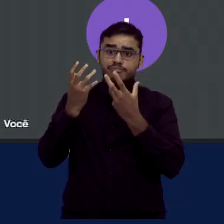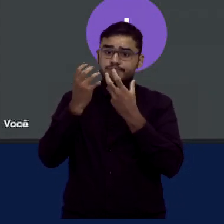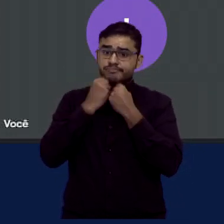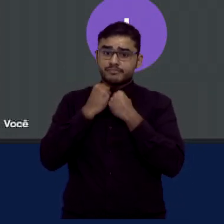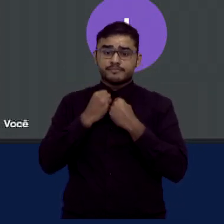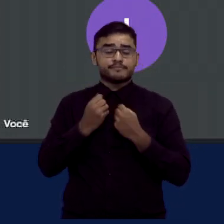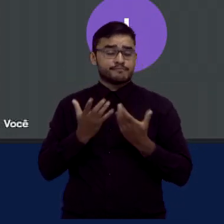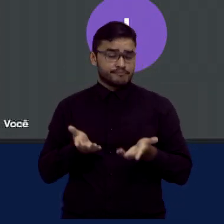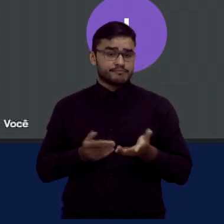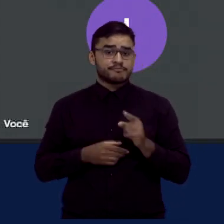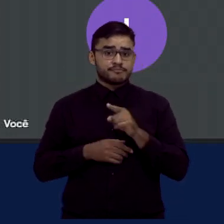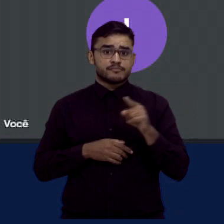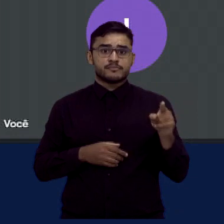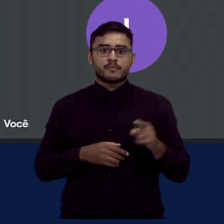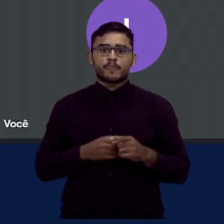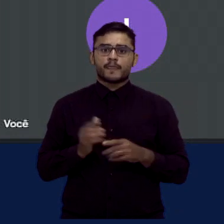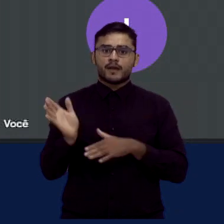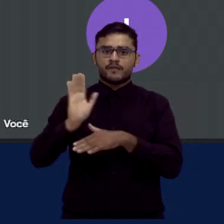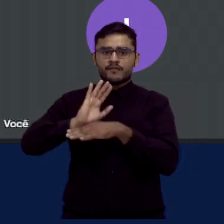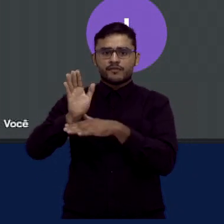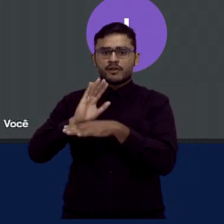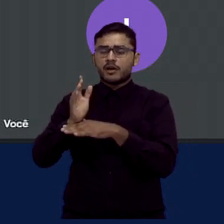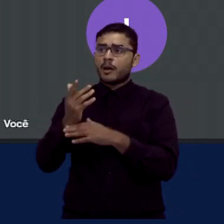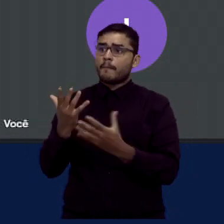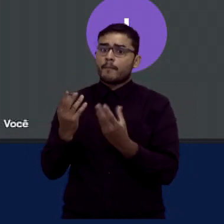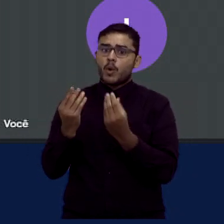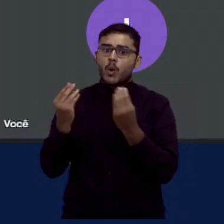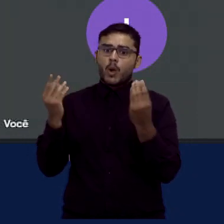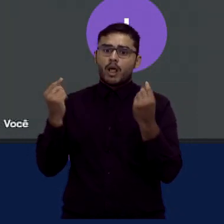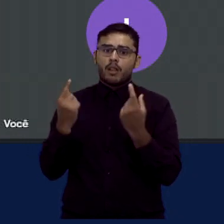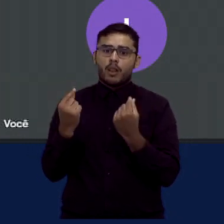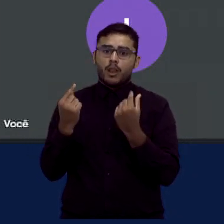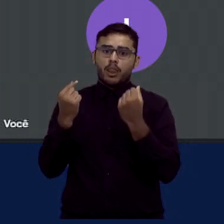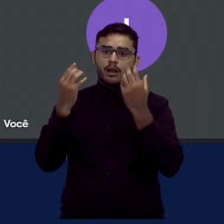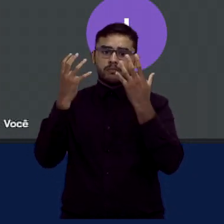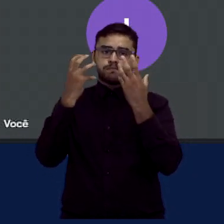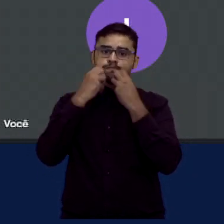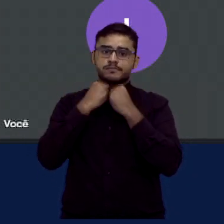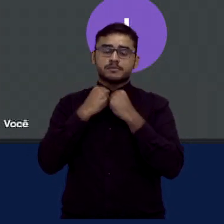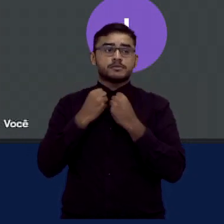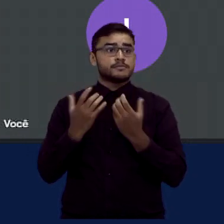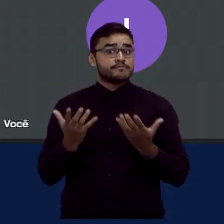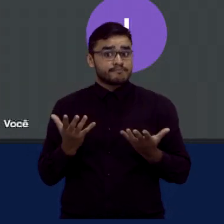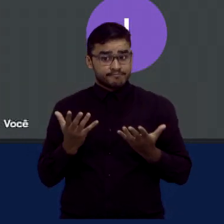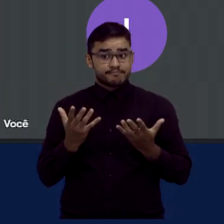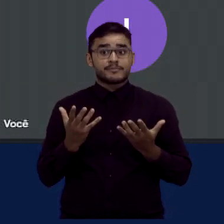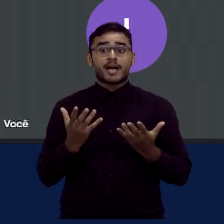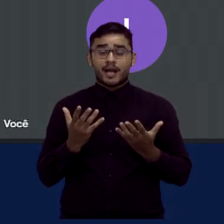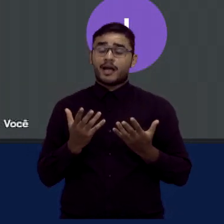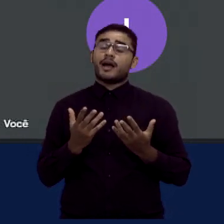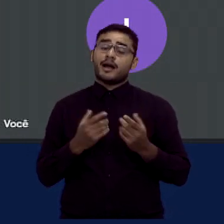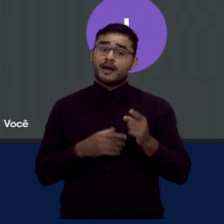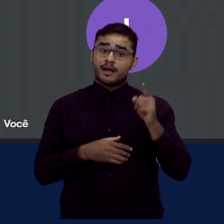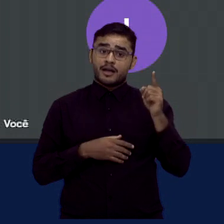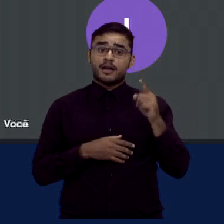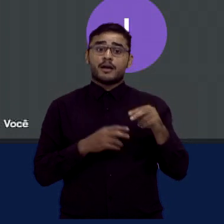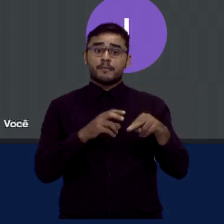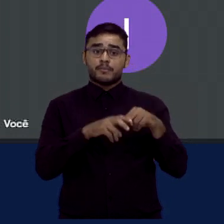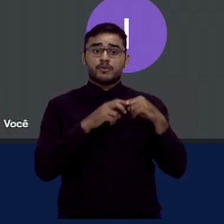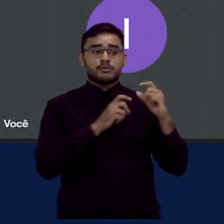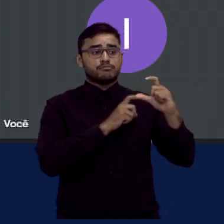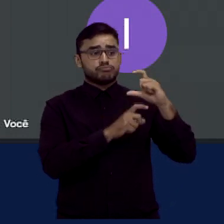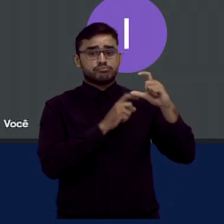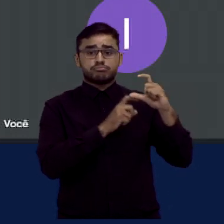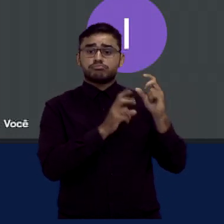os filmes geram bilhões, sabe? Filmes chegando nas cifras de bilhões. Então, vale a pena ter uma editora ali de